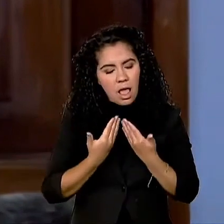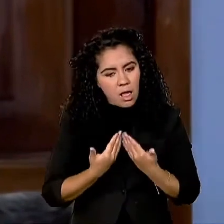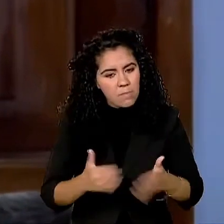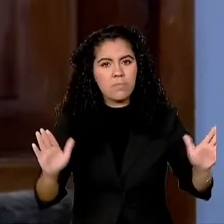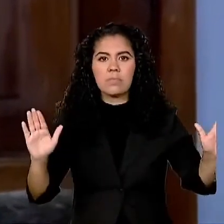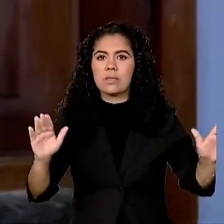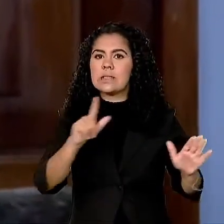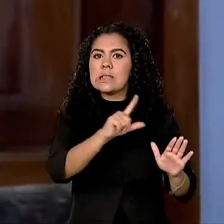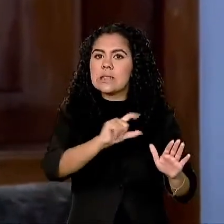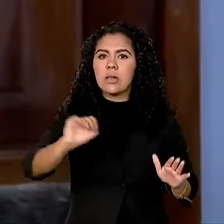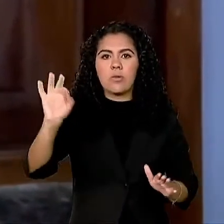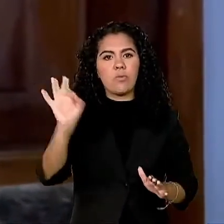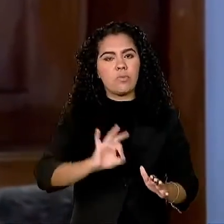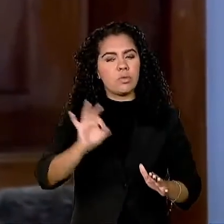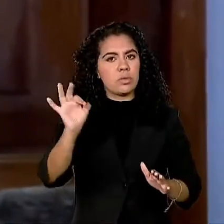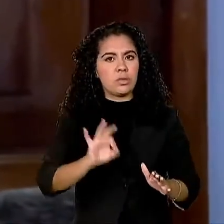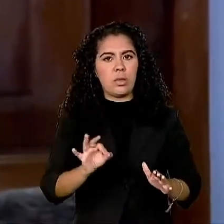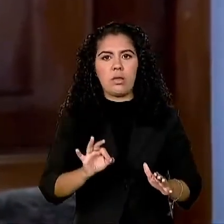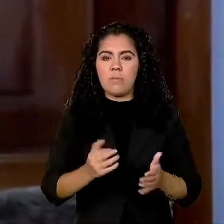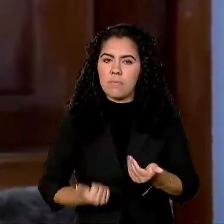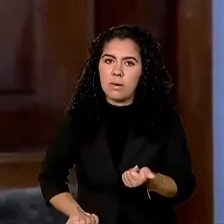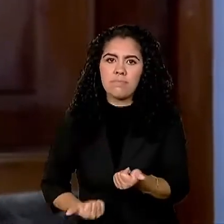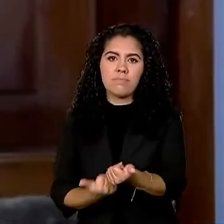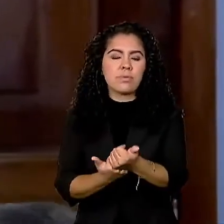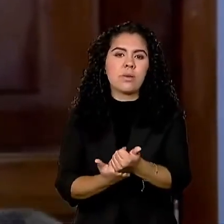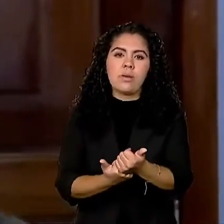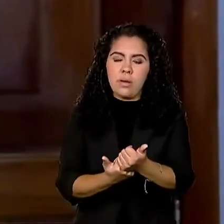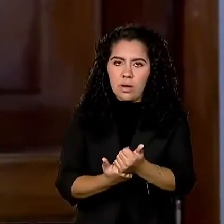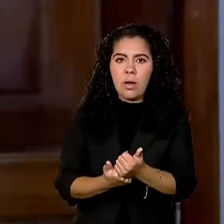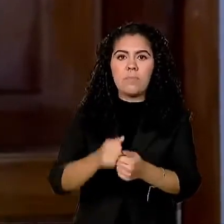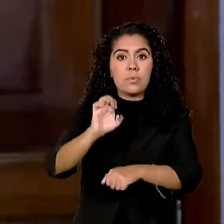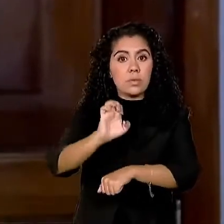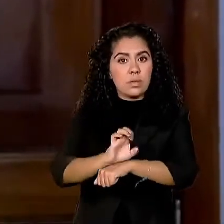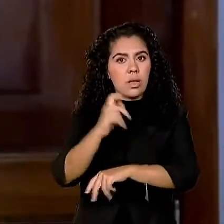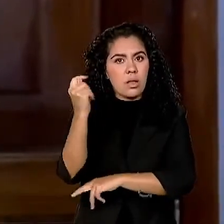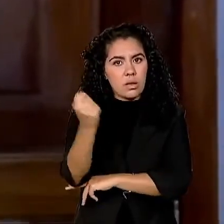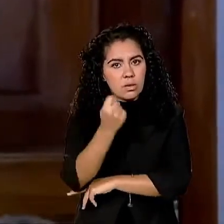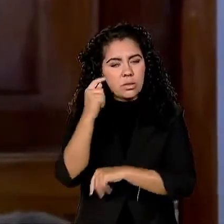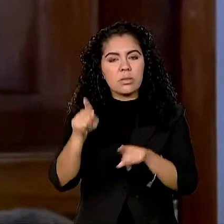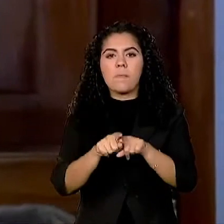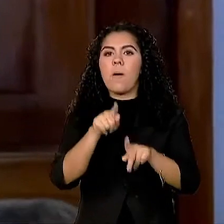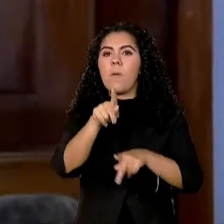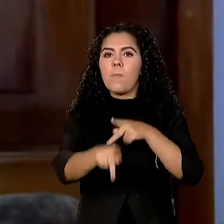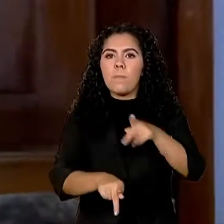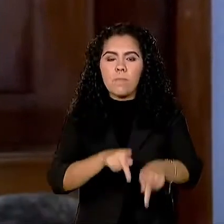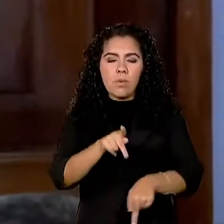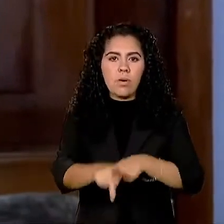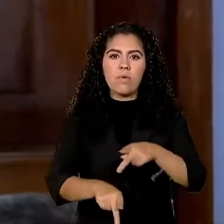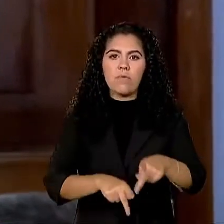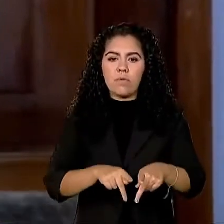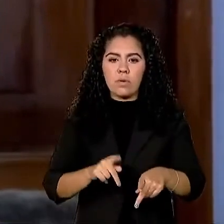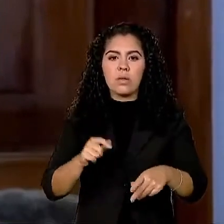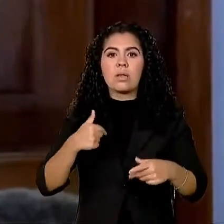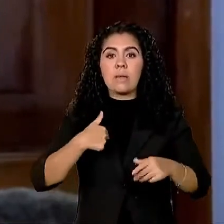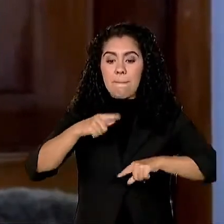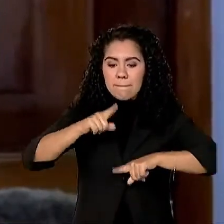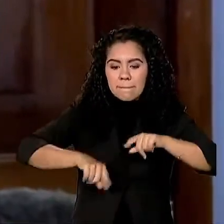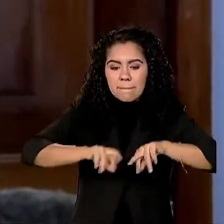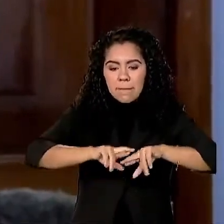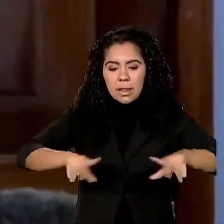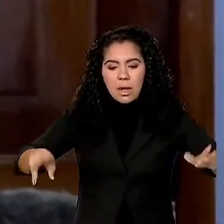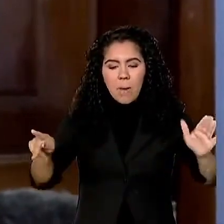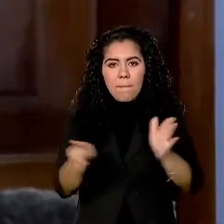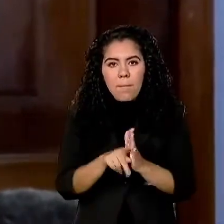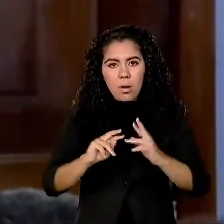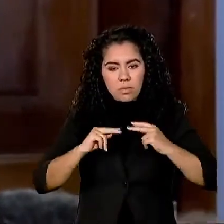do Estado do Rio Grande do Sul, do povo do Rio Grande do Sul, para a gente atender, sabe, com material humano,